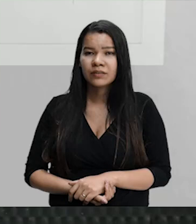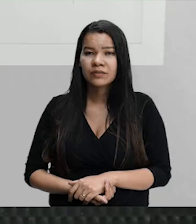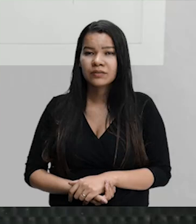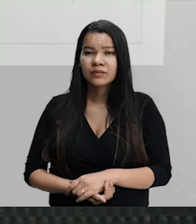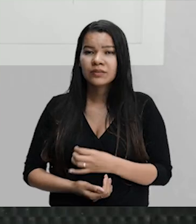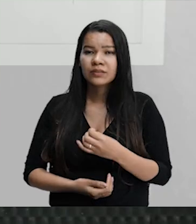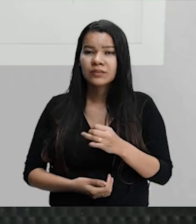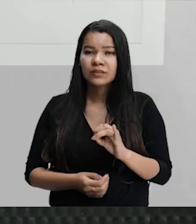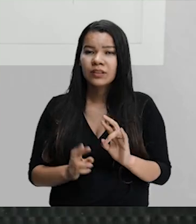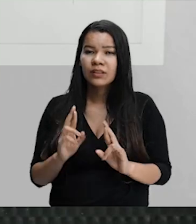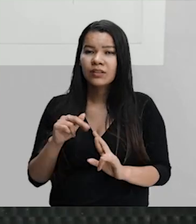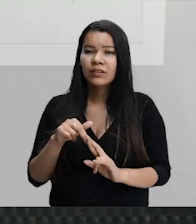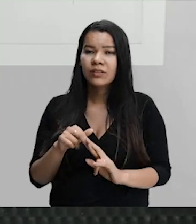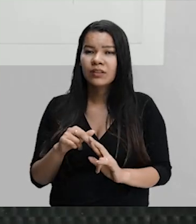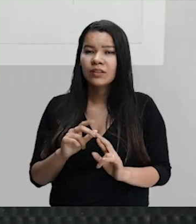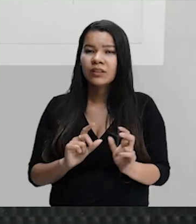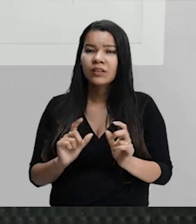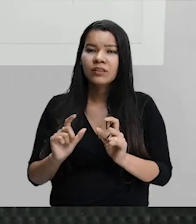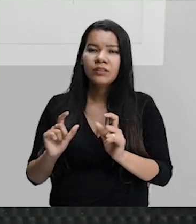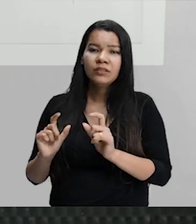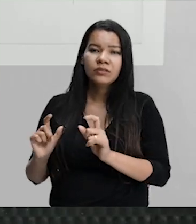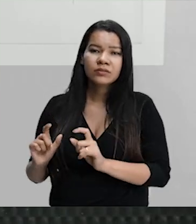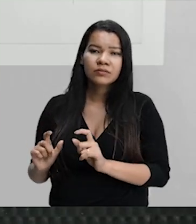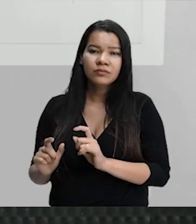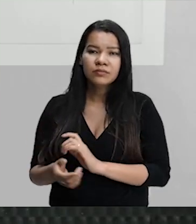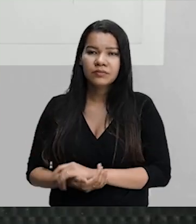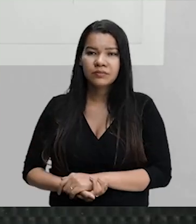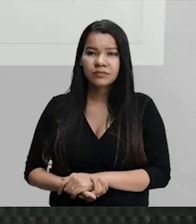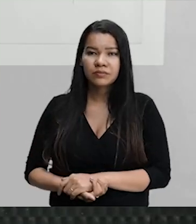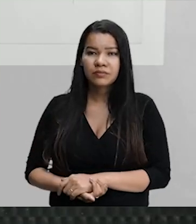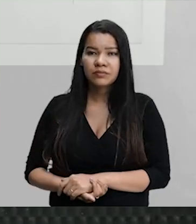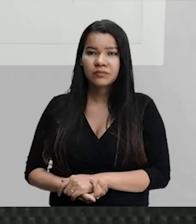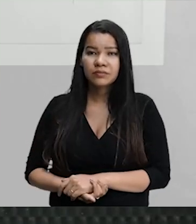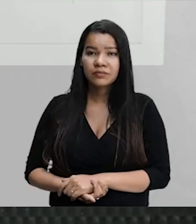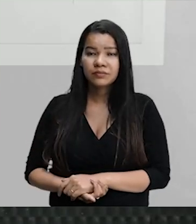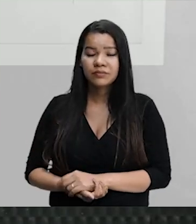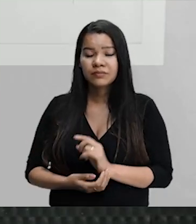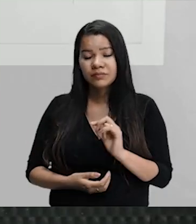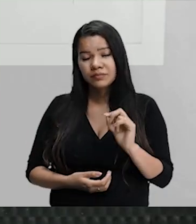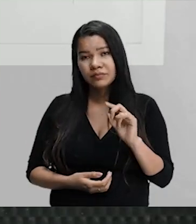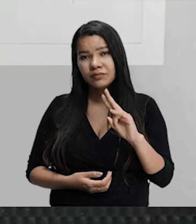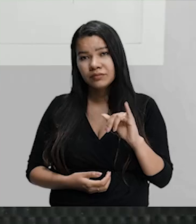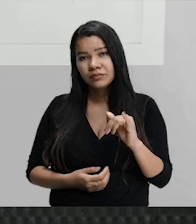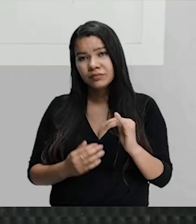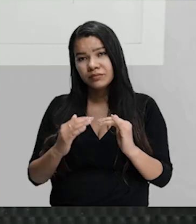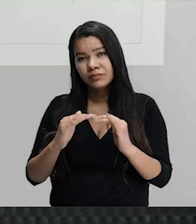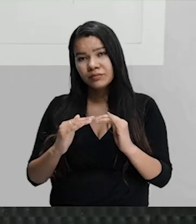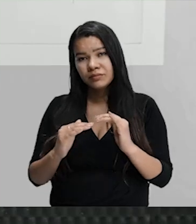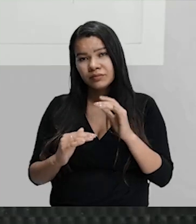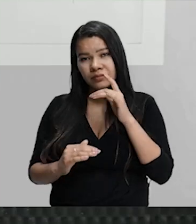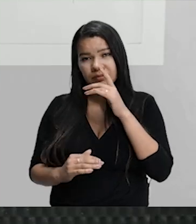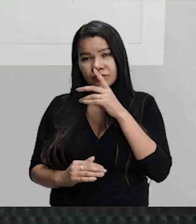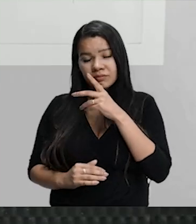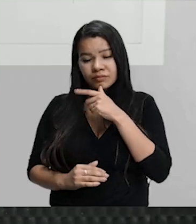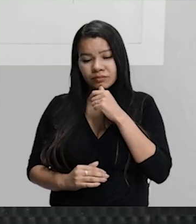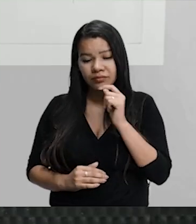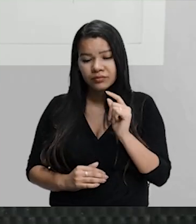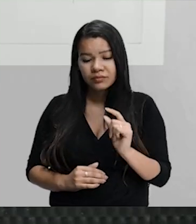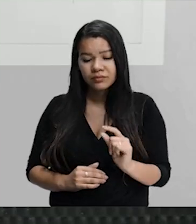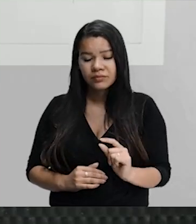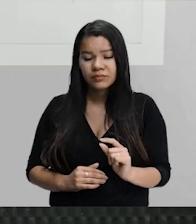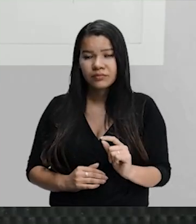Isso é referente às partículas, tá ok? Em que elas vão diminuindo ali,